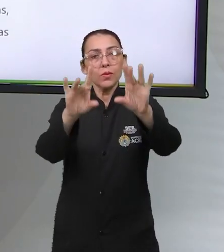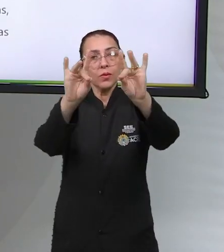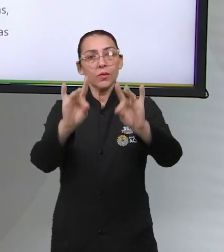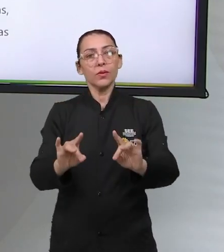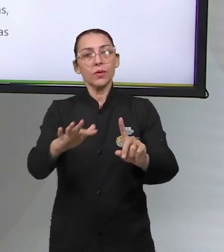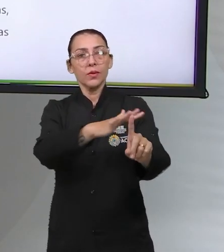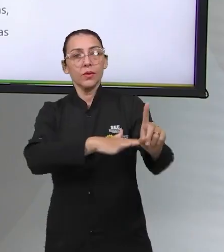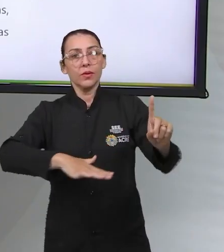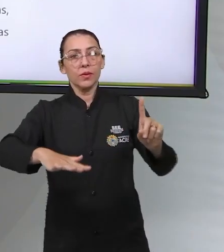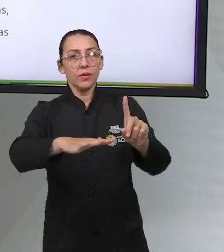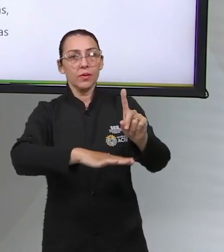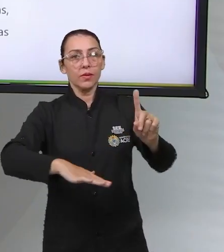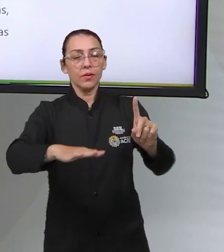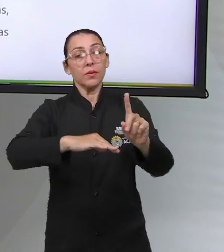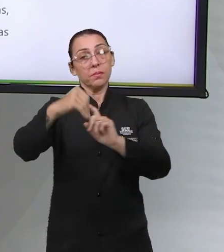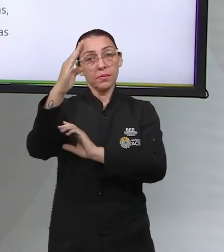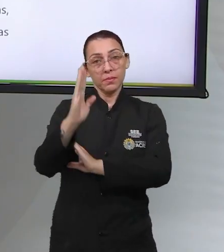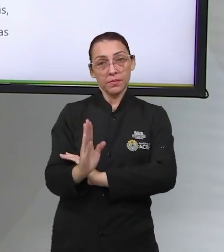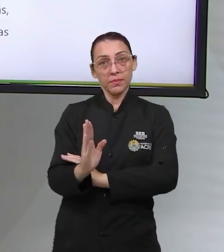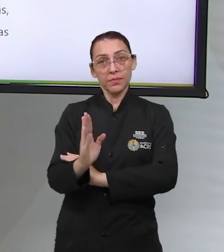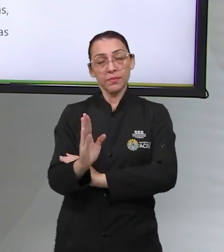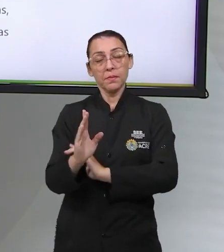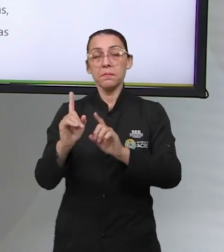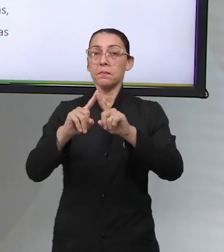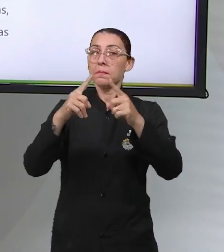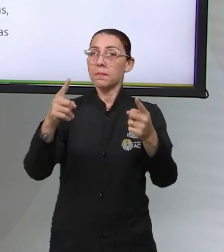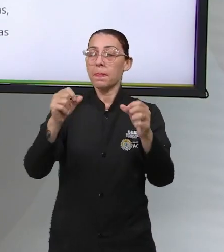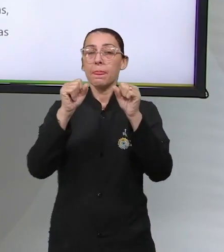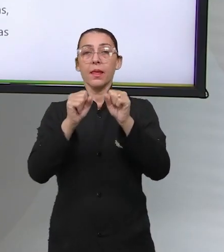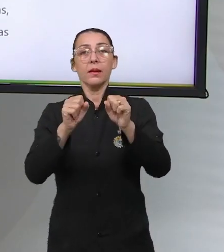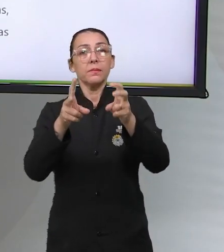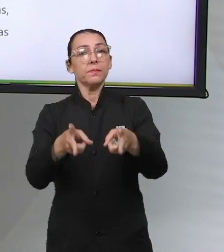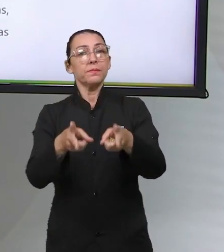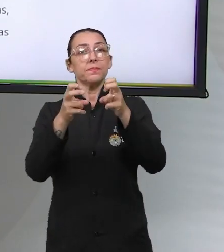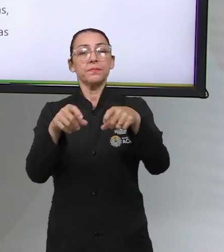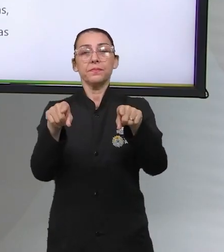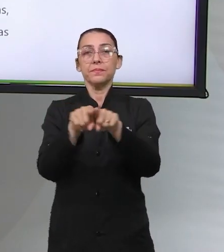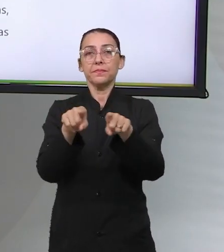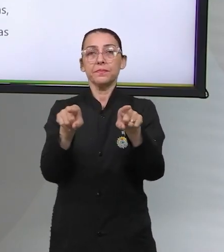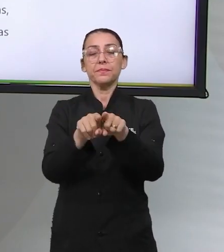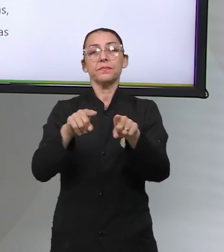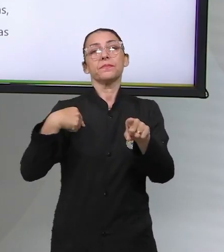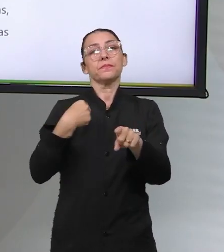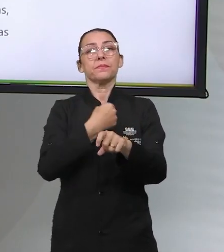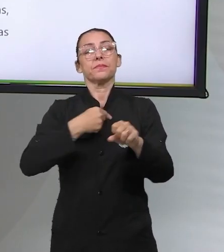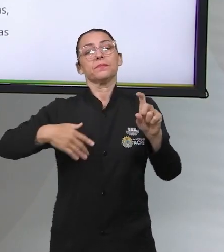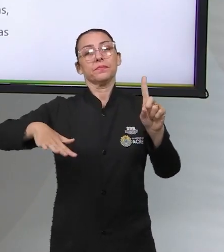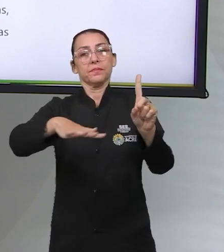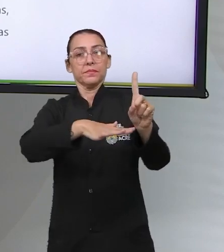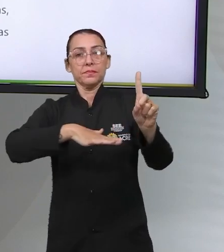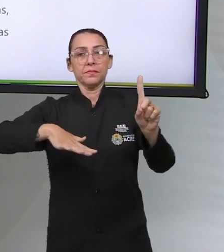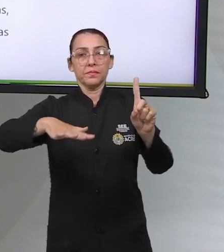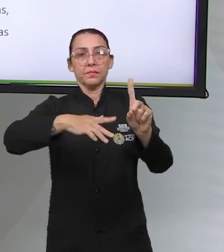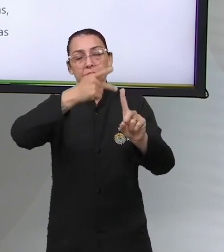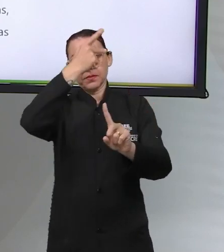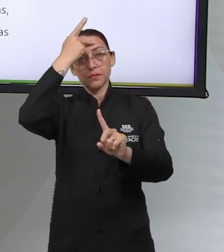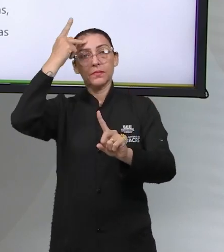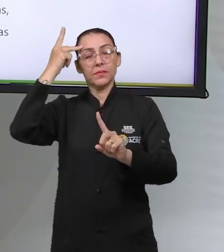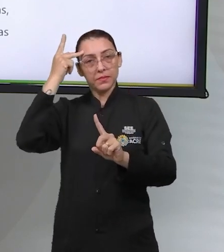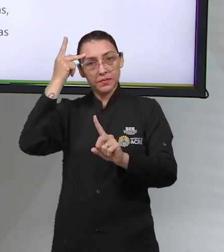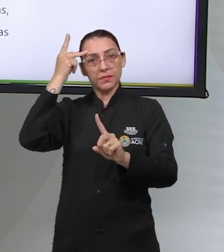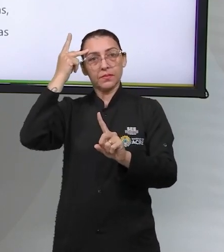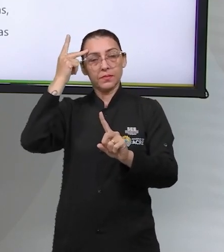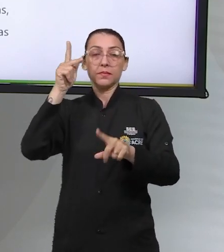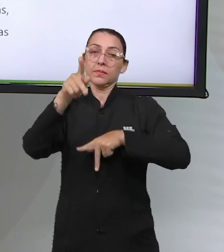como sociedade brasileira, mas nós podemos perceber que a nossa sociedade, as pessoas,